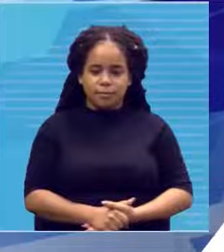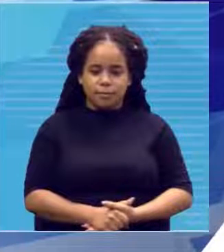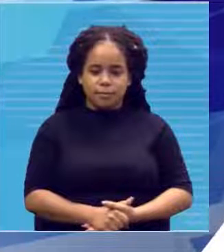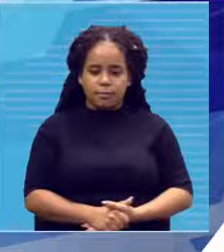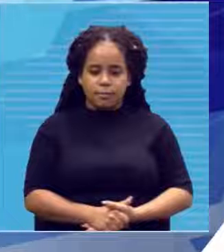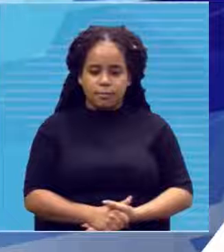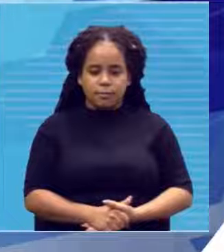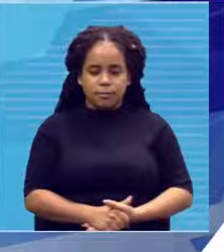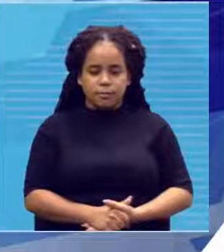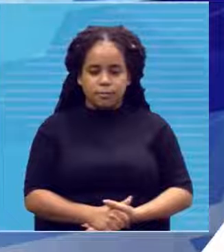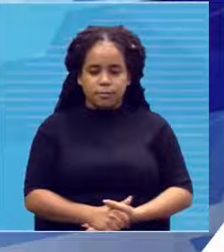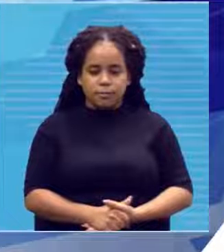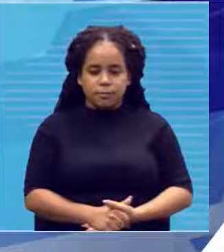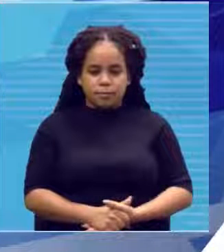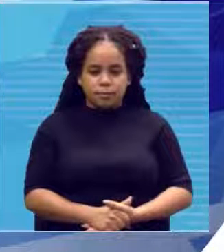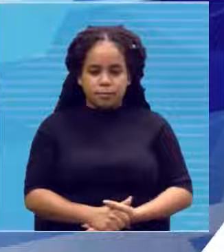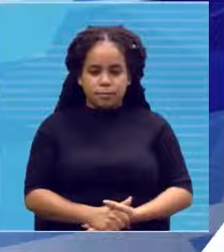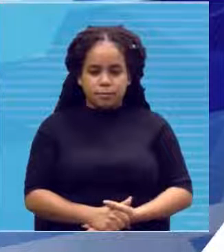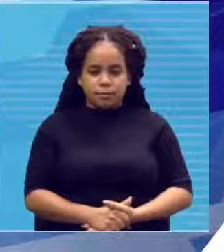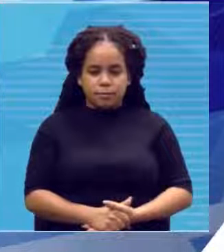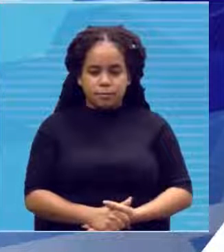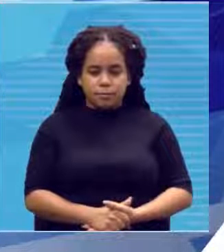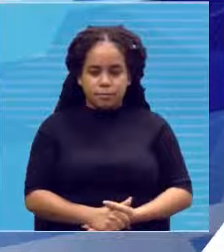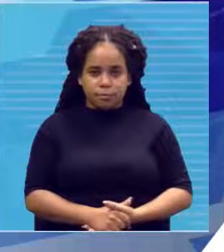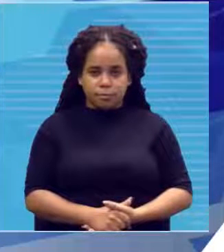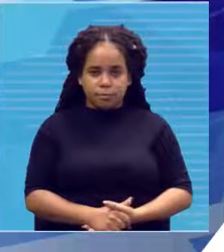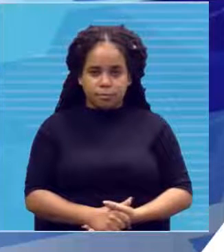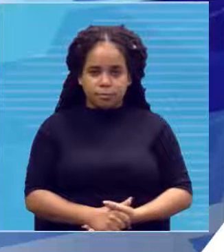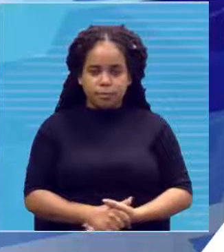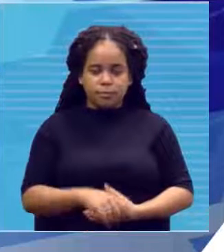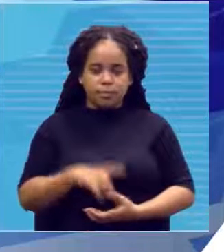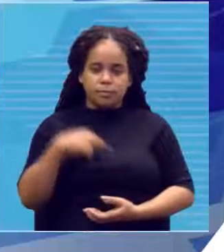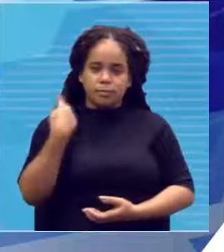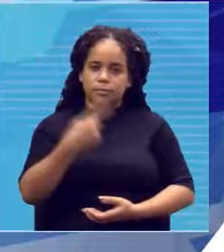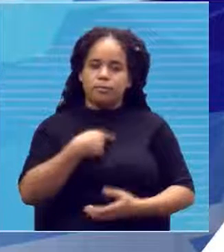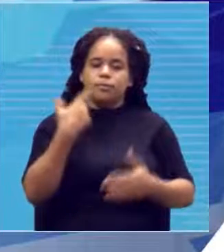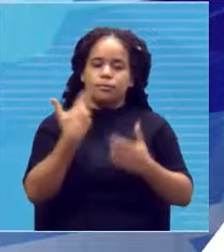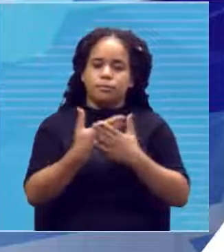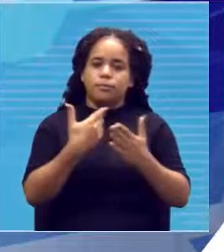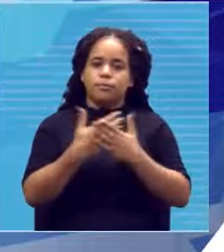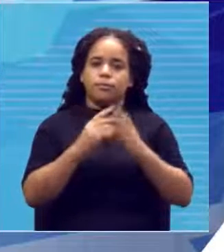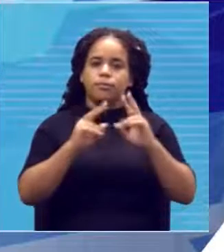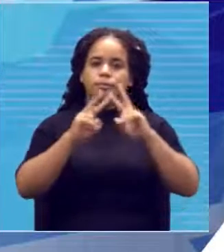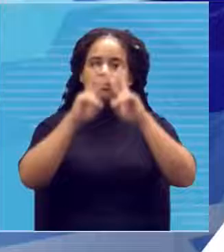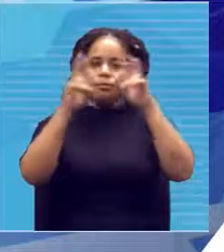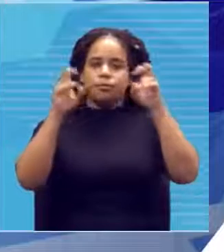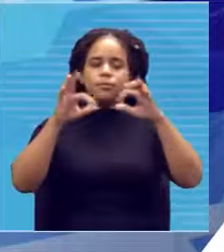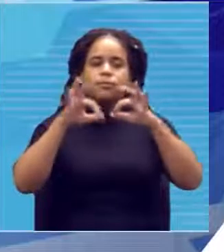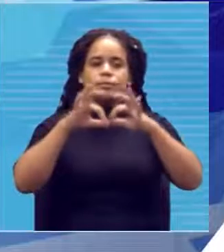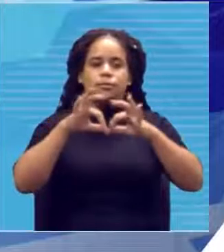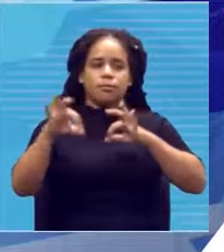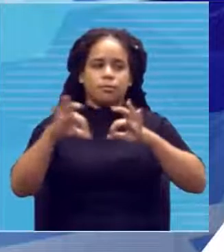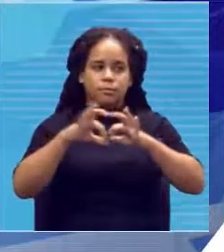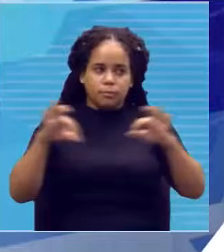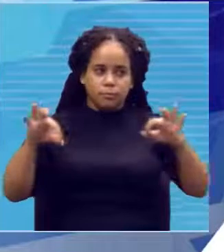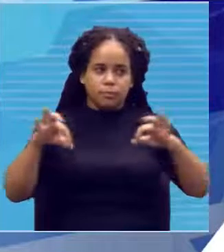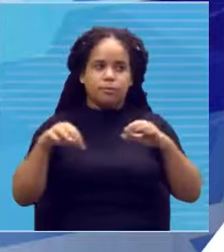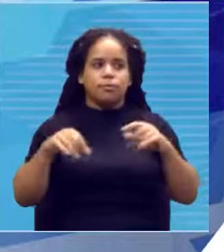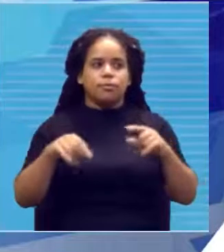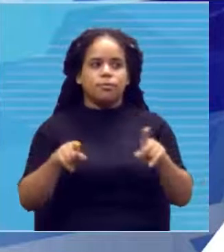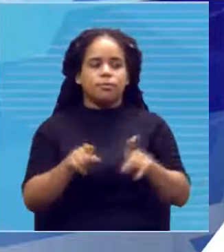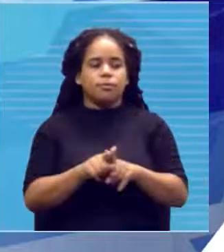Ei jovens seguinte a gente estava trabalhando a ideia de medidas de comprimento não foi